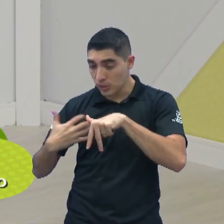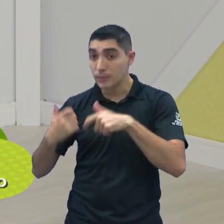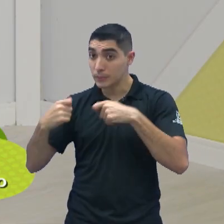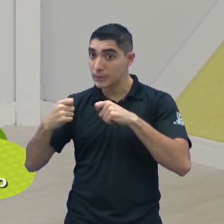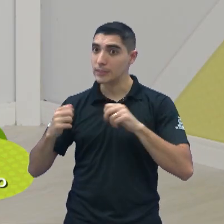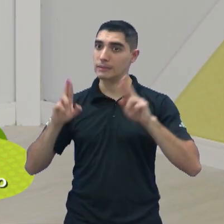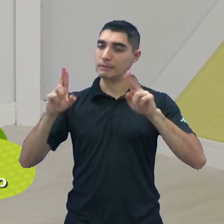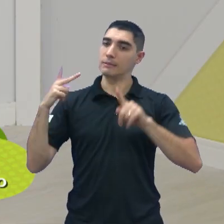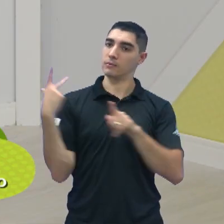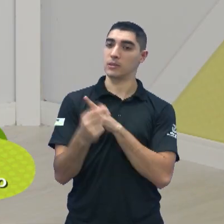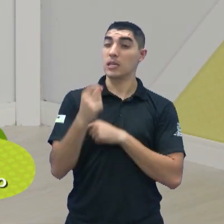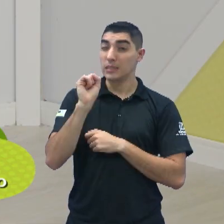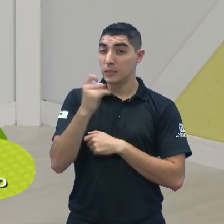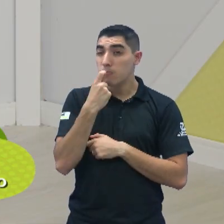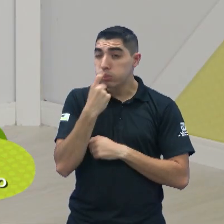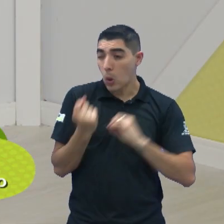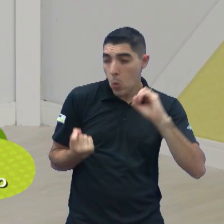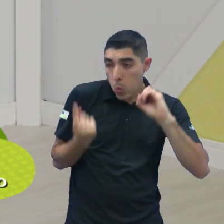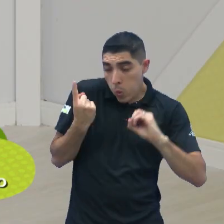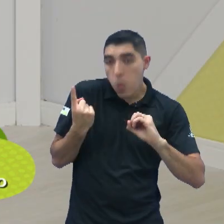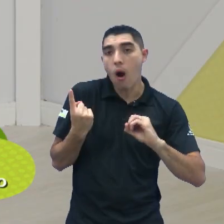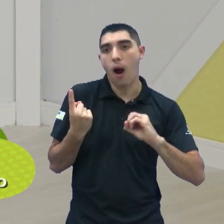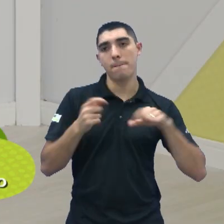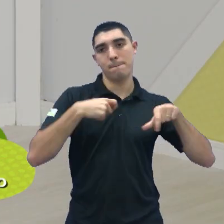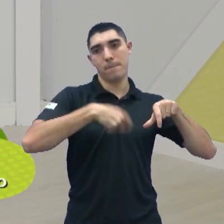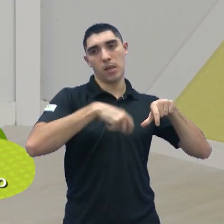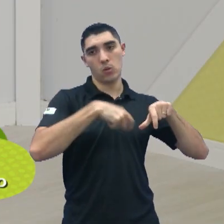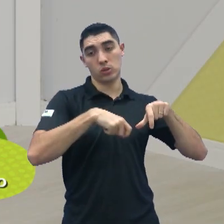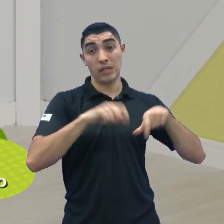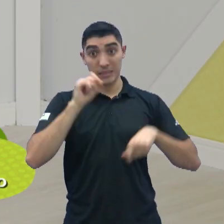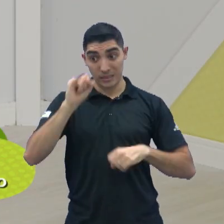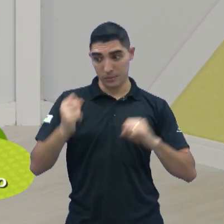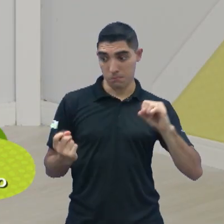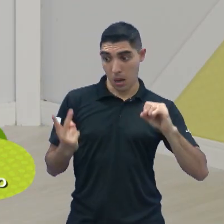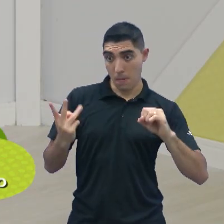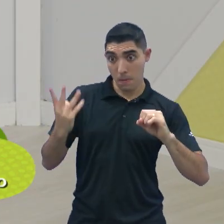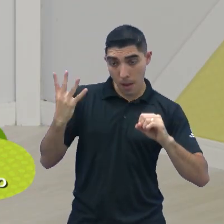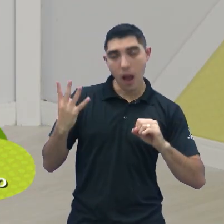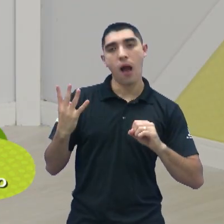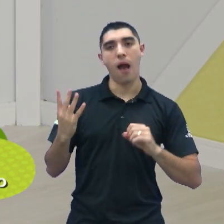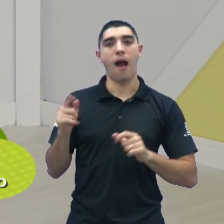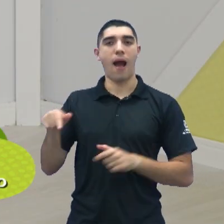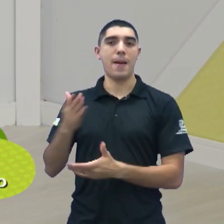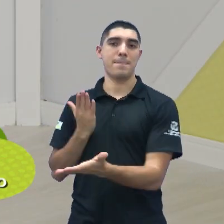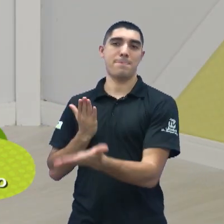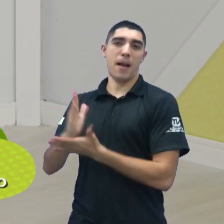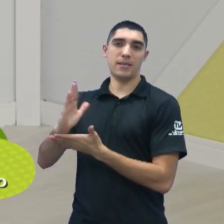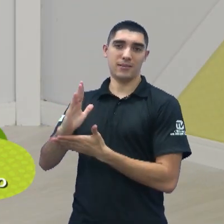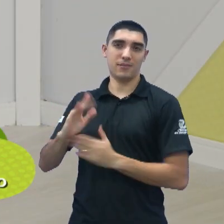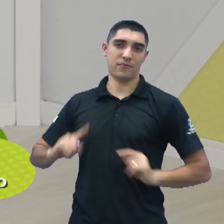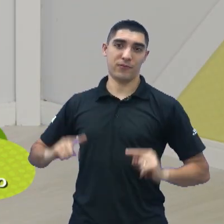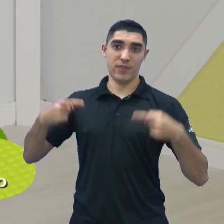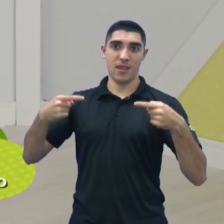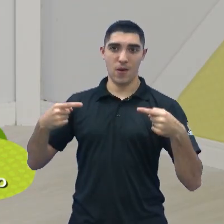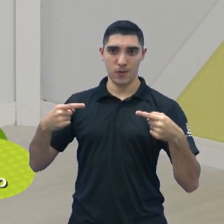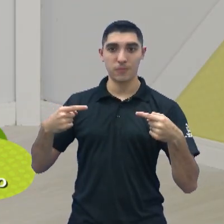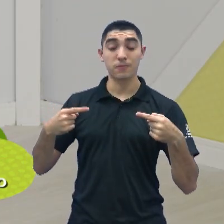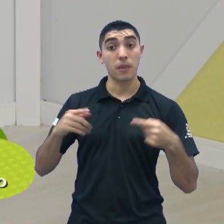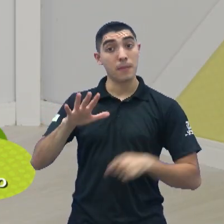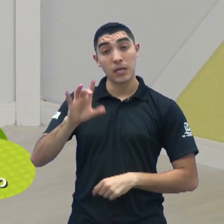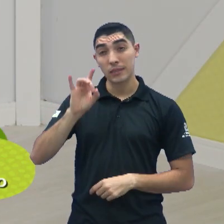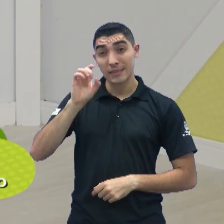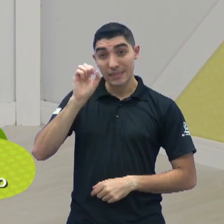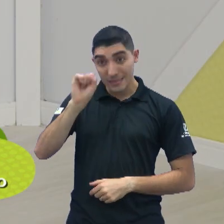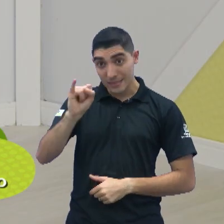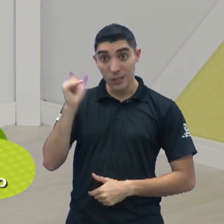1 gol de diferença para levar a decisão para os pênaltis. 2 ou mais gols, o Joseense avança para a final. E lembrando, só os finalistas